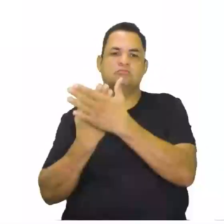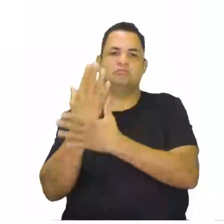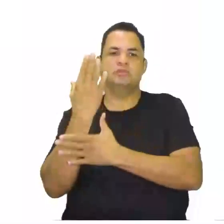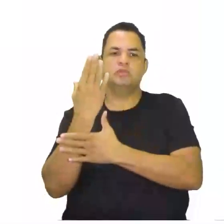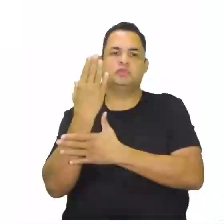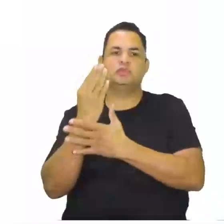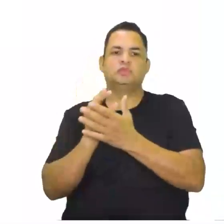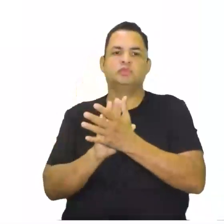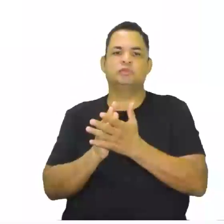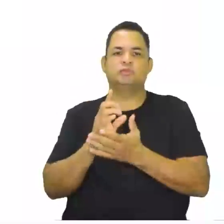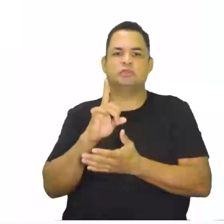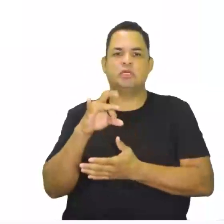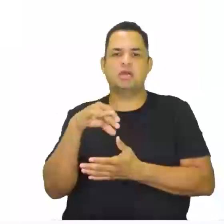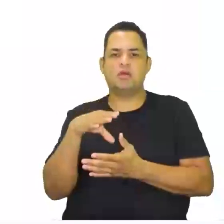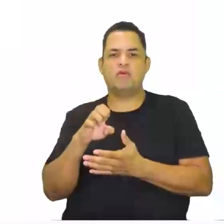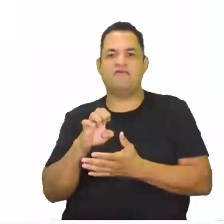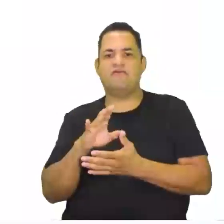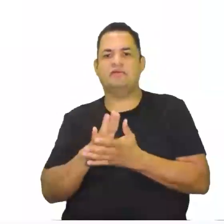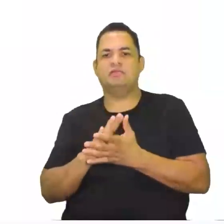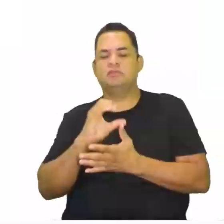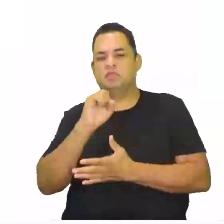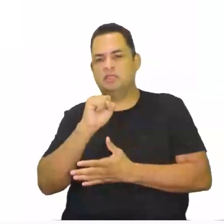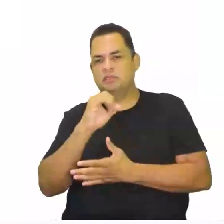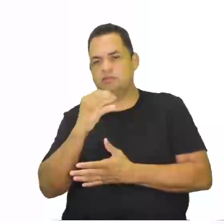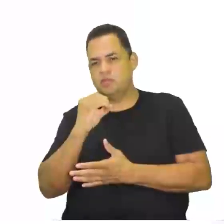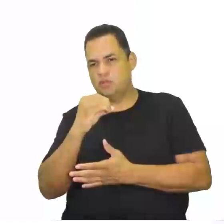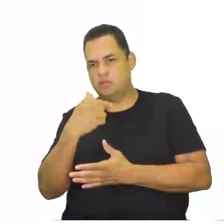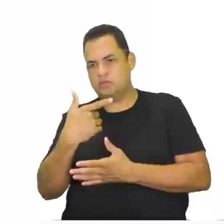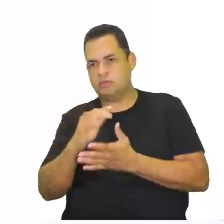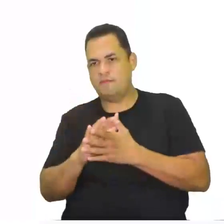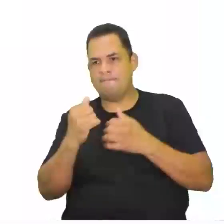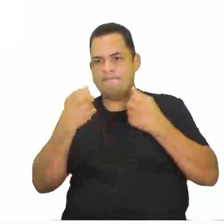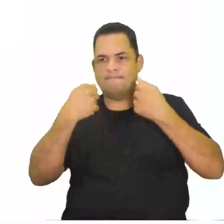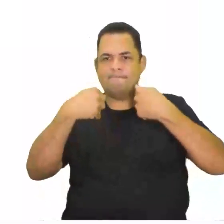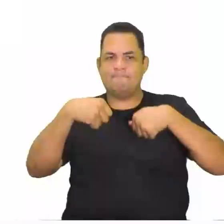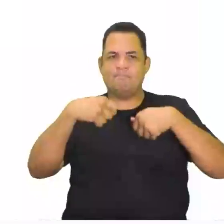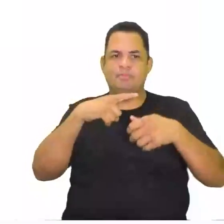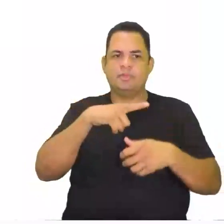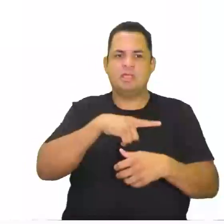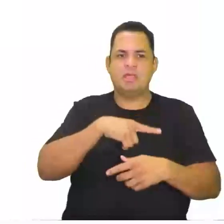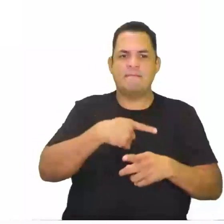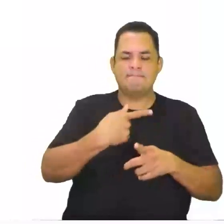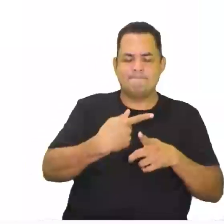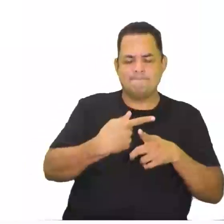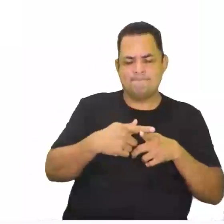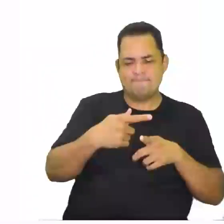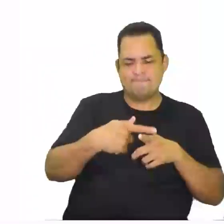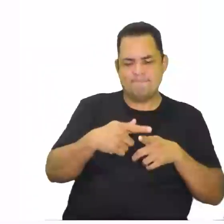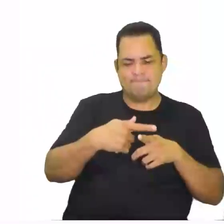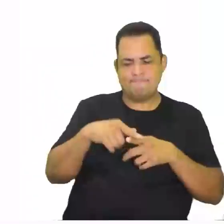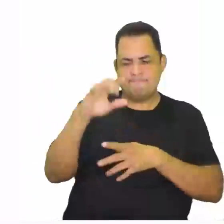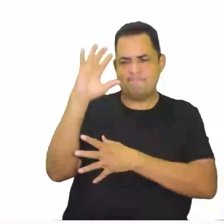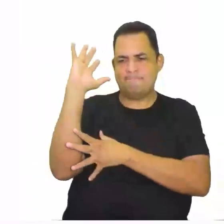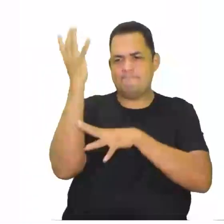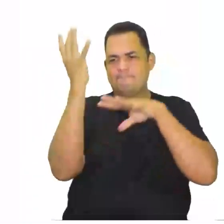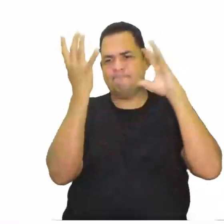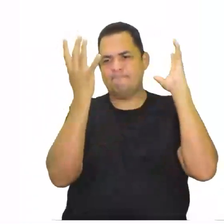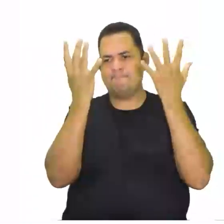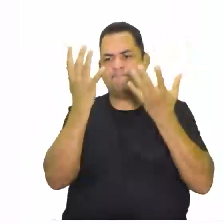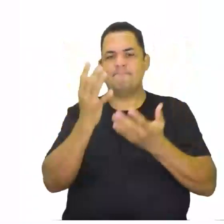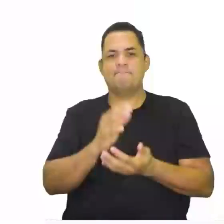derivados do enxofre, como o dióxido de enxofre, pode ocasionar uma série de